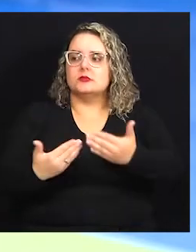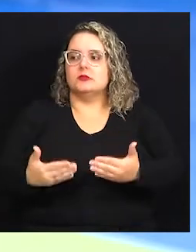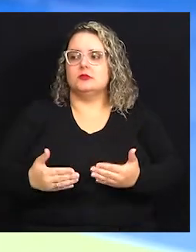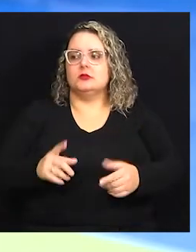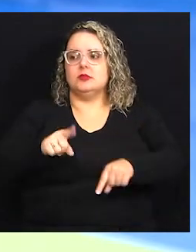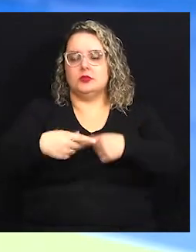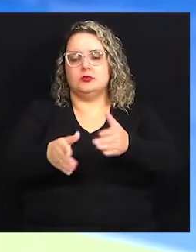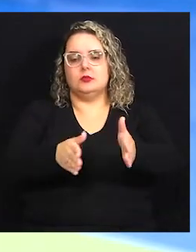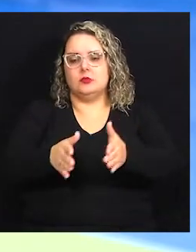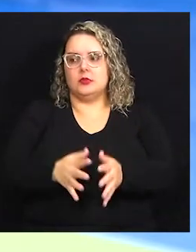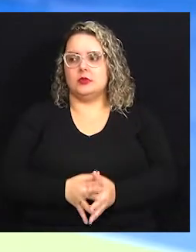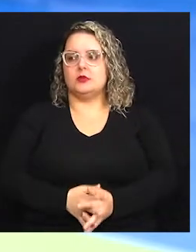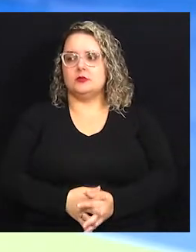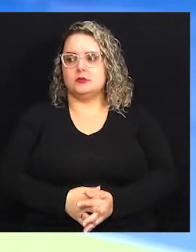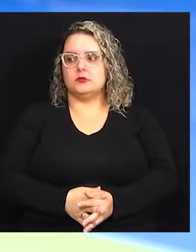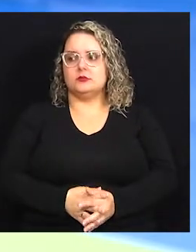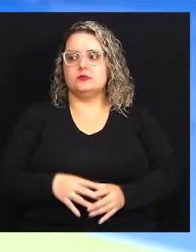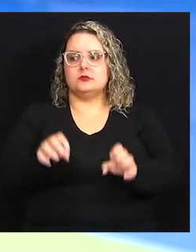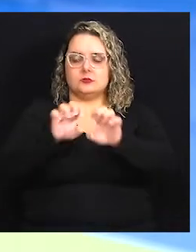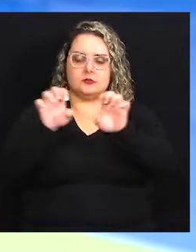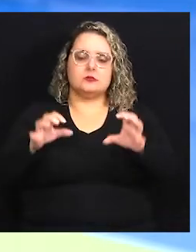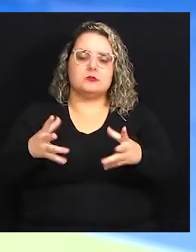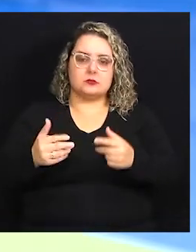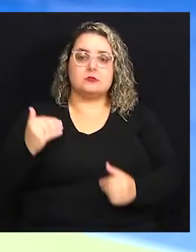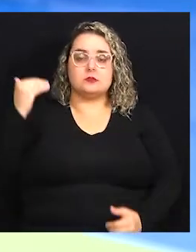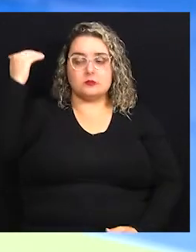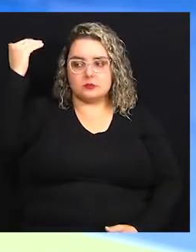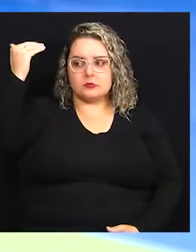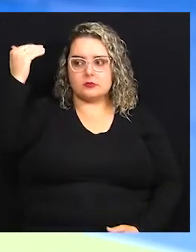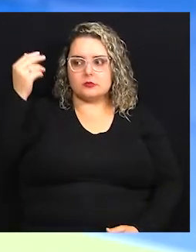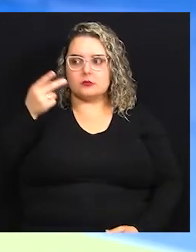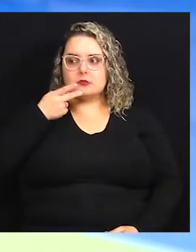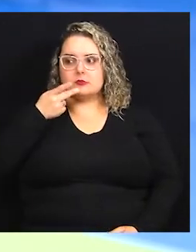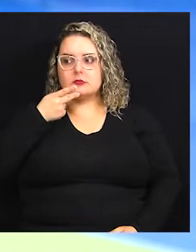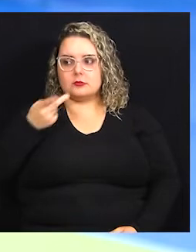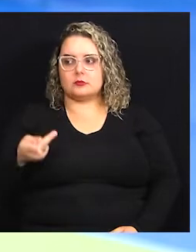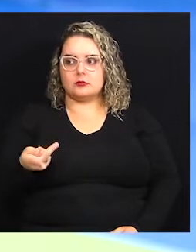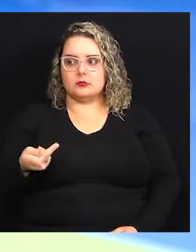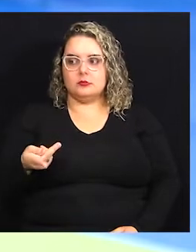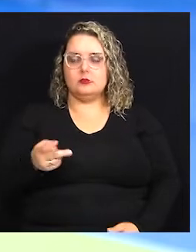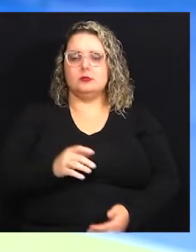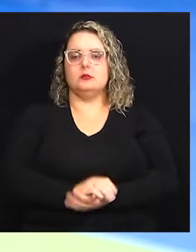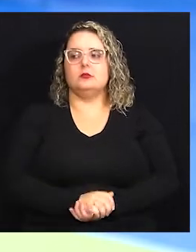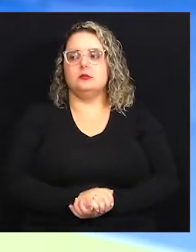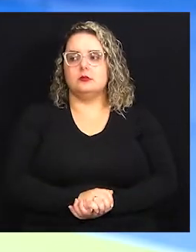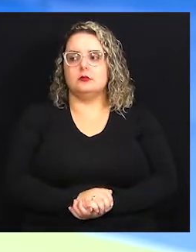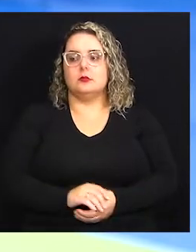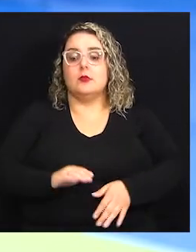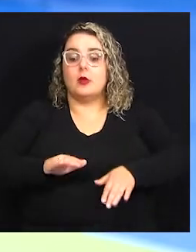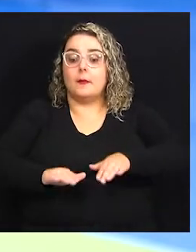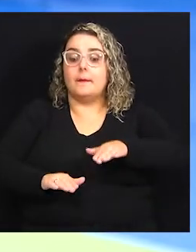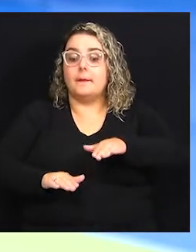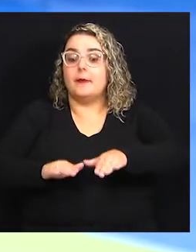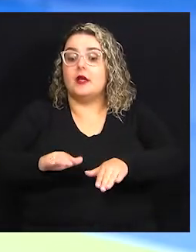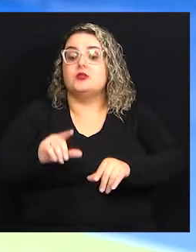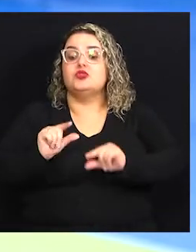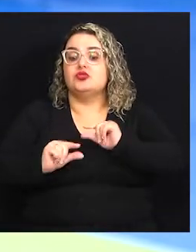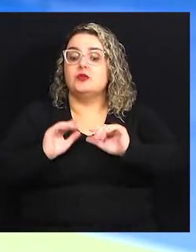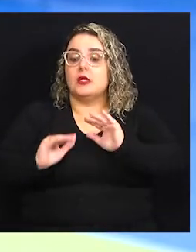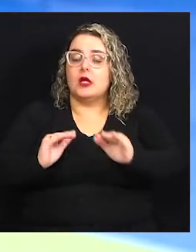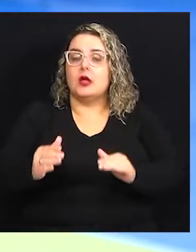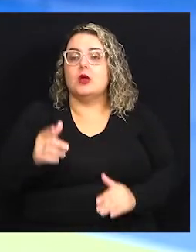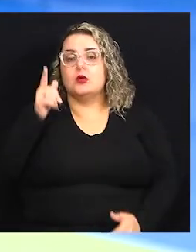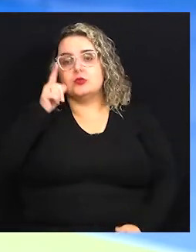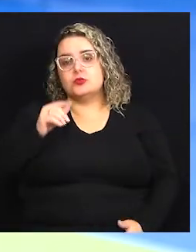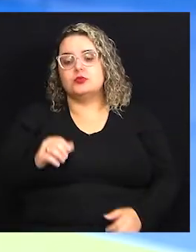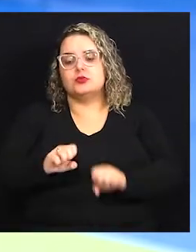próxima temporada, né? Como a gente está estruturando tudo adulto, a gente fala, um passinho de cada vez, né? Então a gente